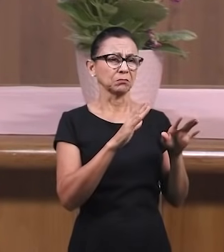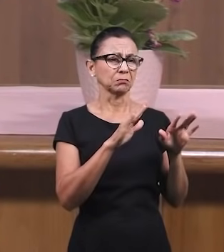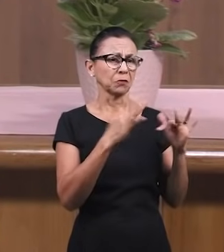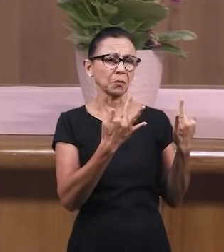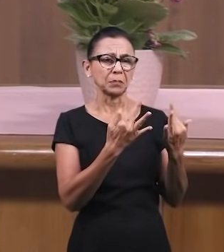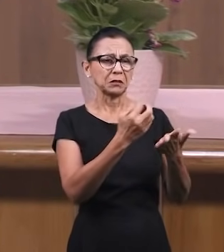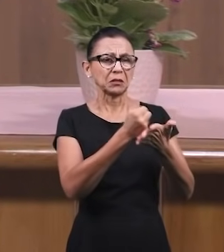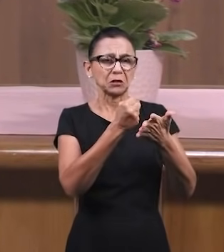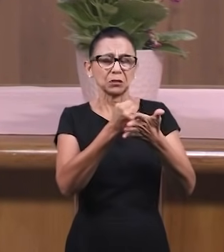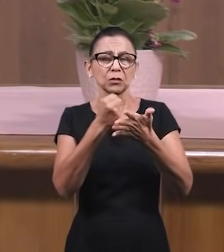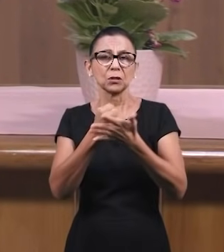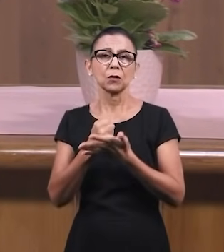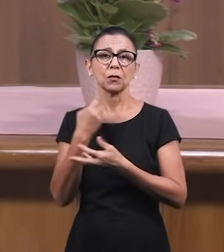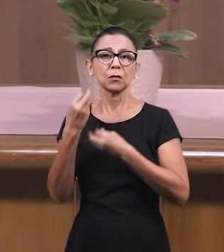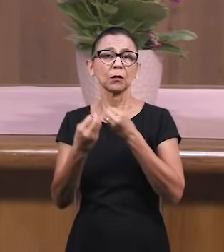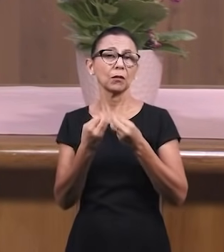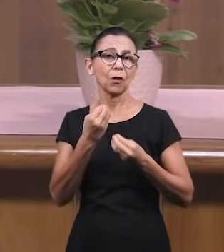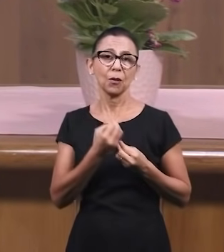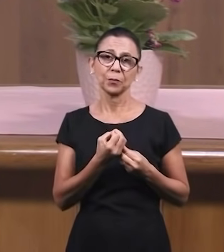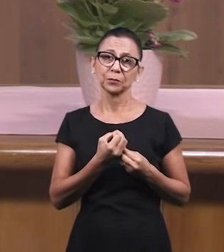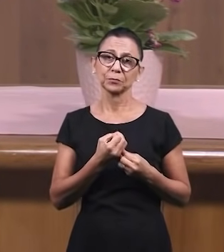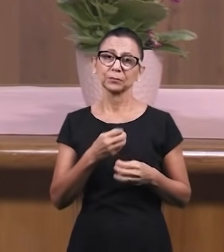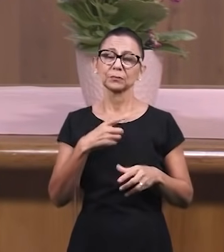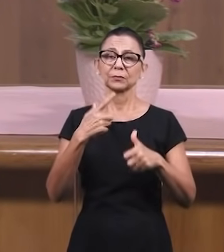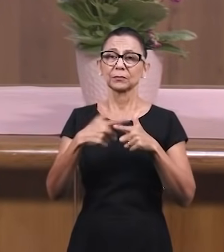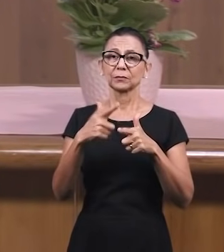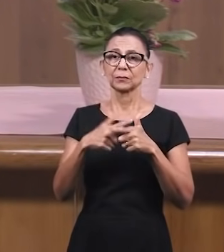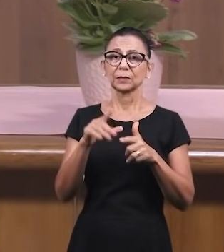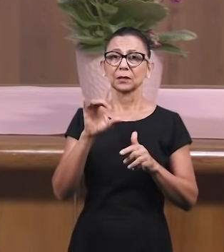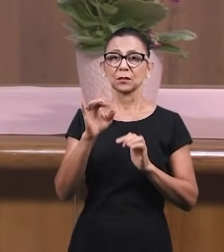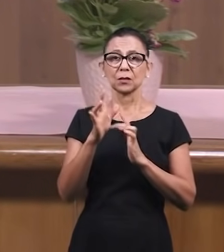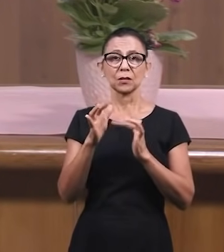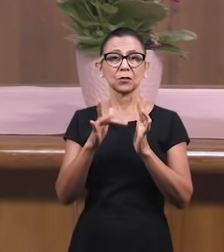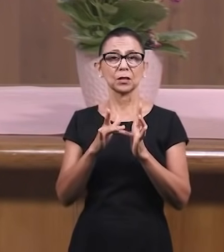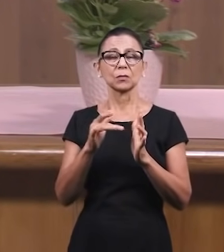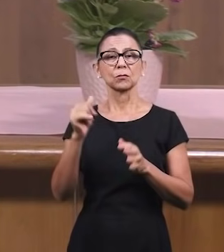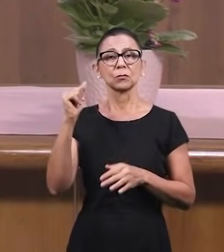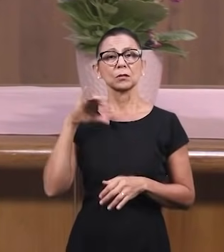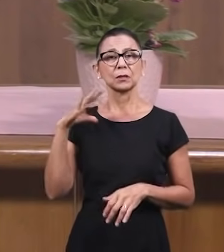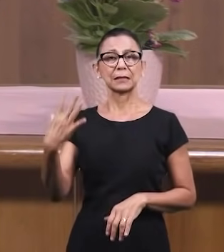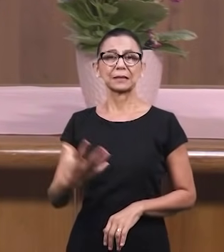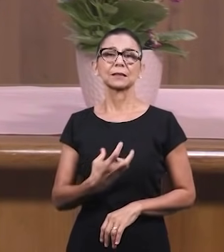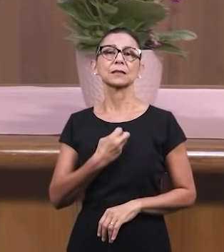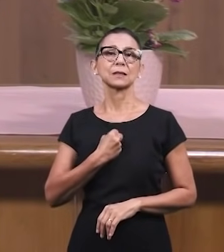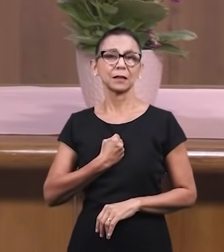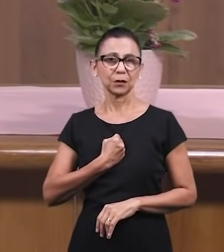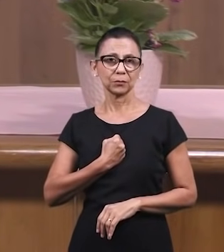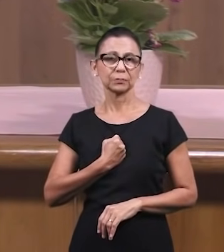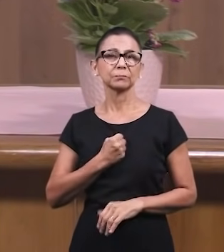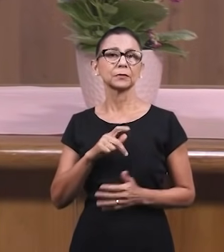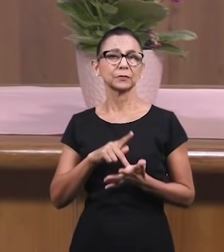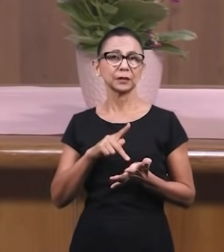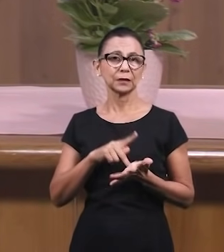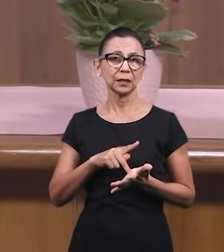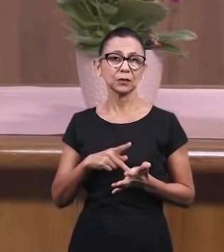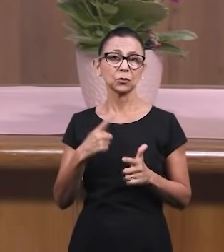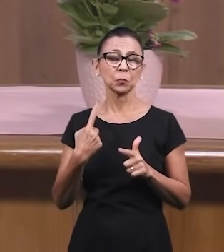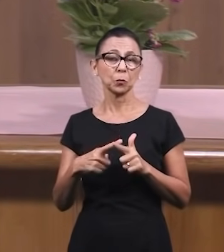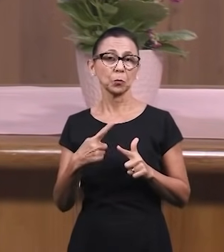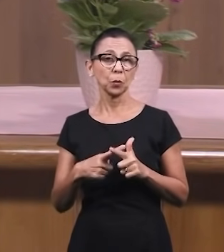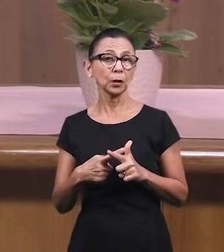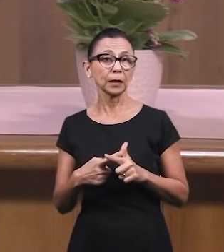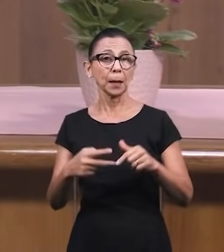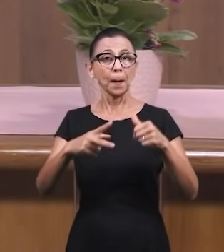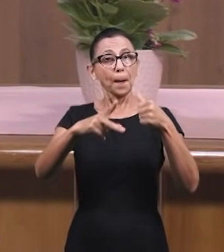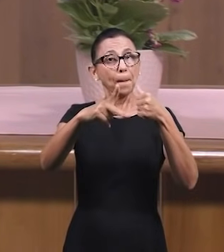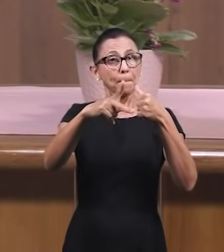No momento em que Pedro anda sobre as águas, ele estava vivendo uma experiência individual e os outros